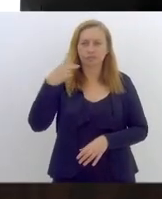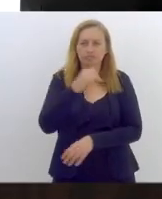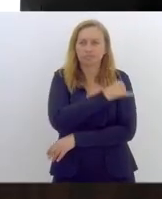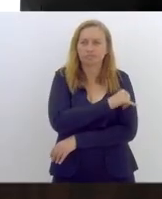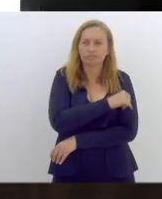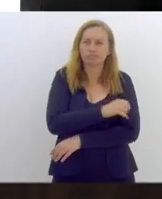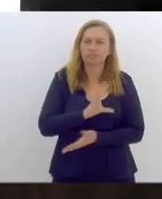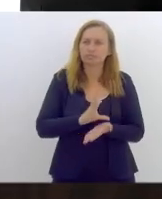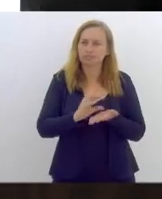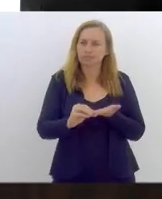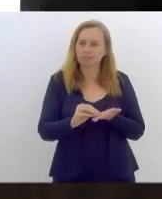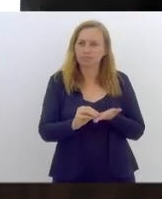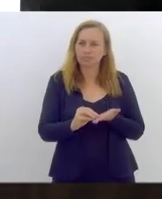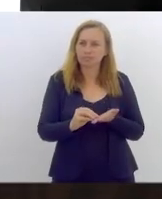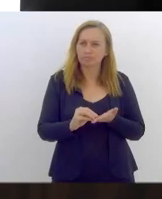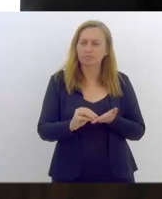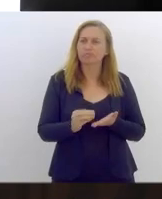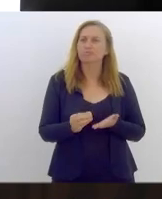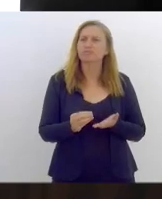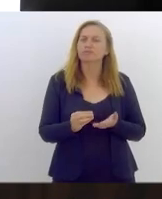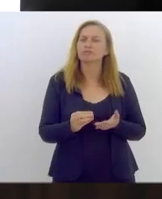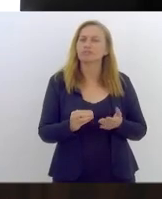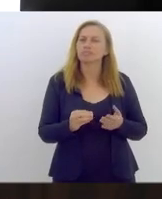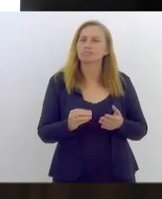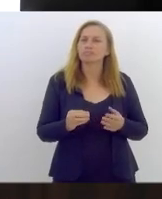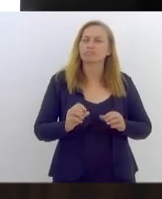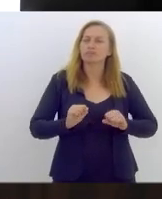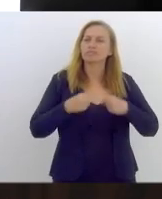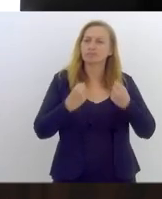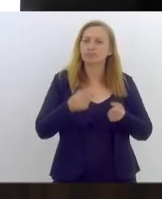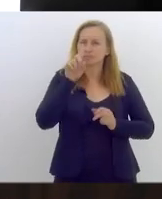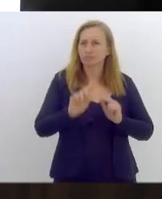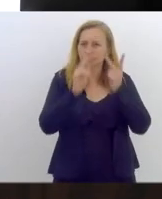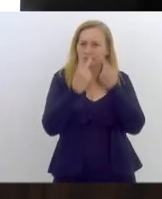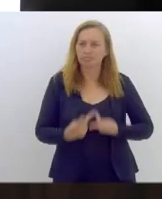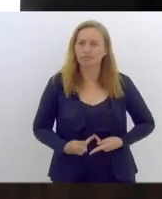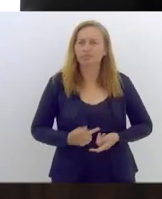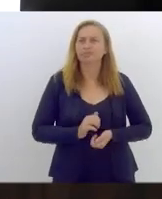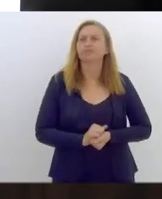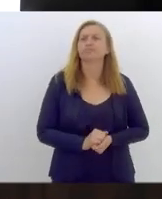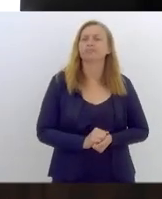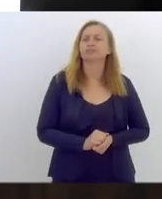tem pautado sua atuação na promoção e defesa dos direitos humanos.